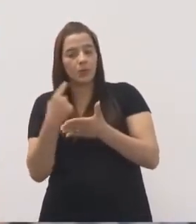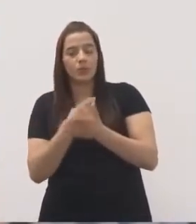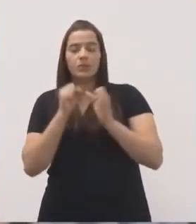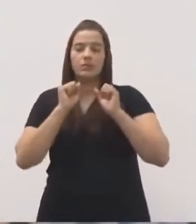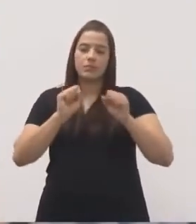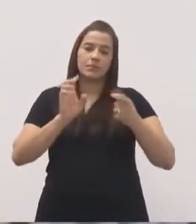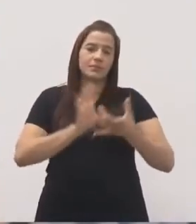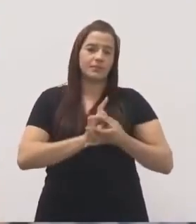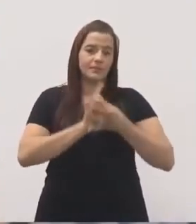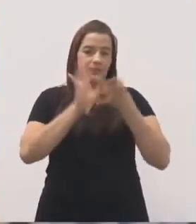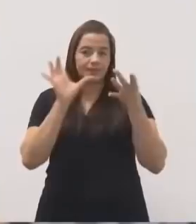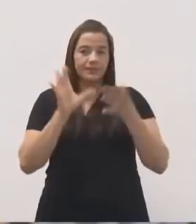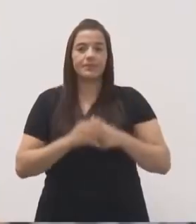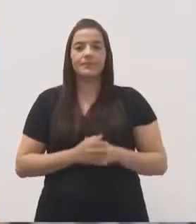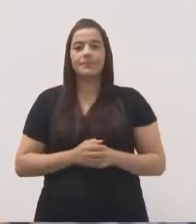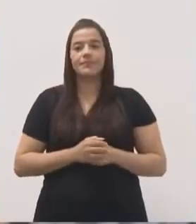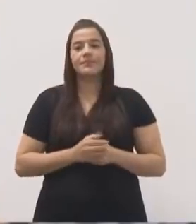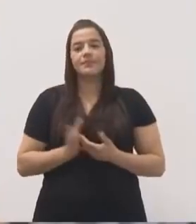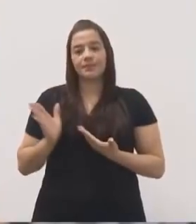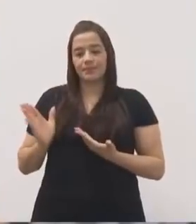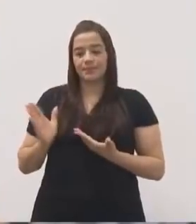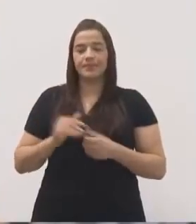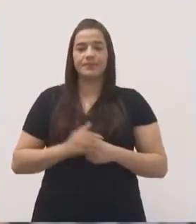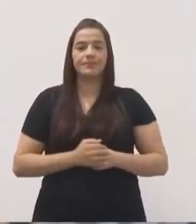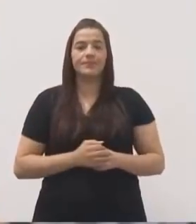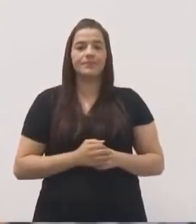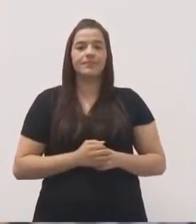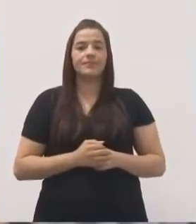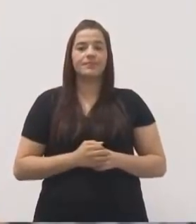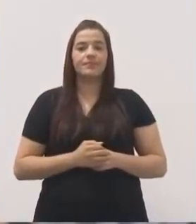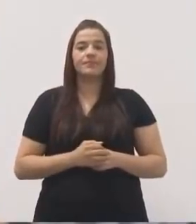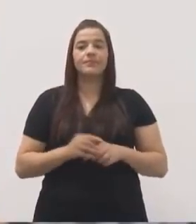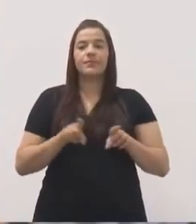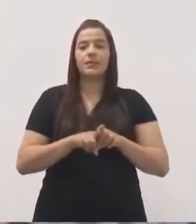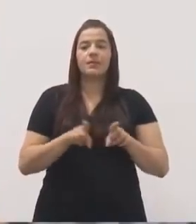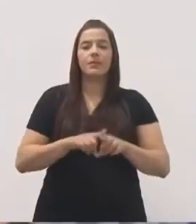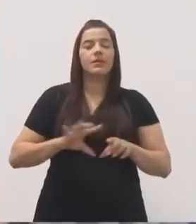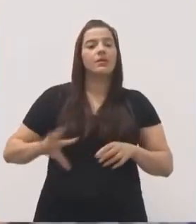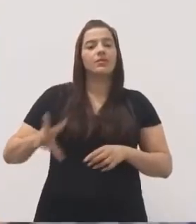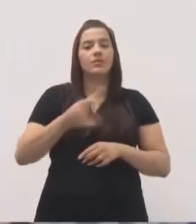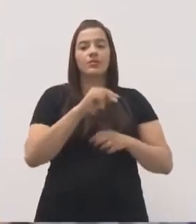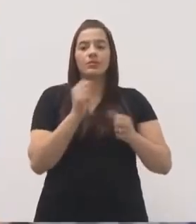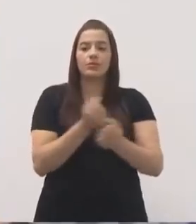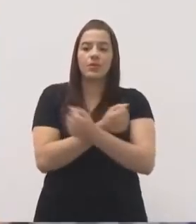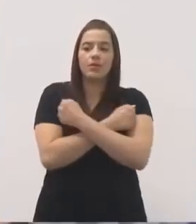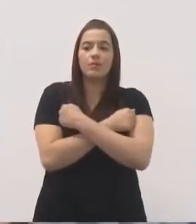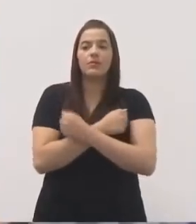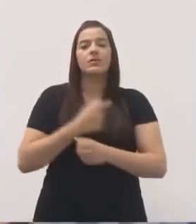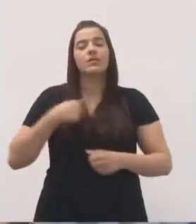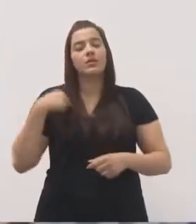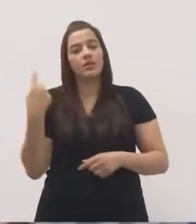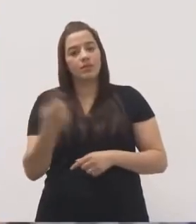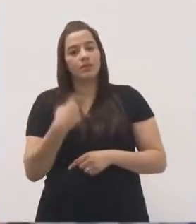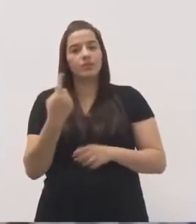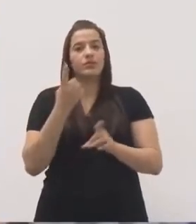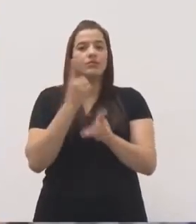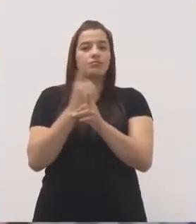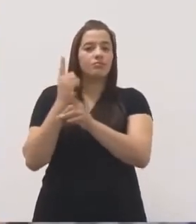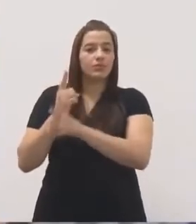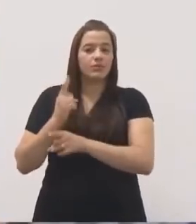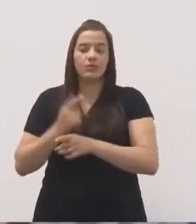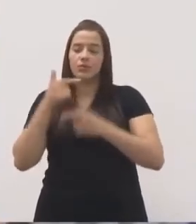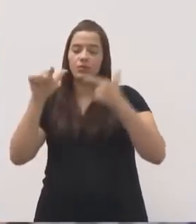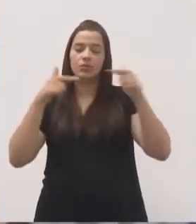venham a surgir por agora. Professor Hilton? Eu só deixo um abraço a todos, né? E a gente vai se encontrando em outros